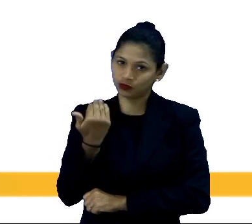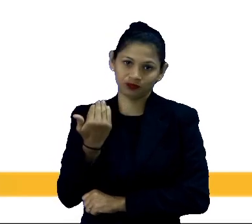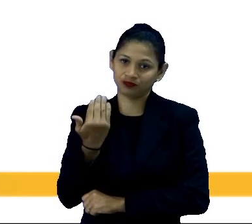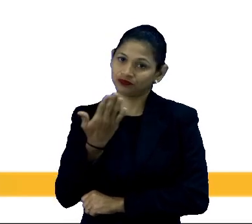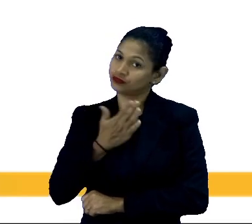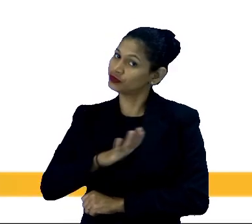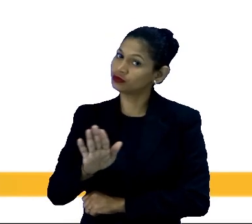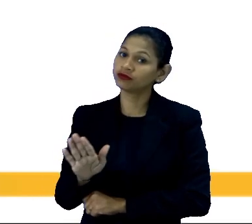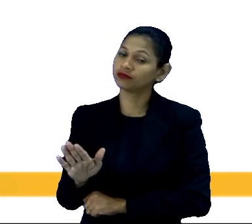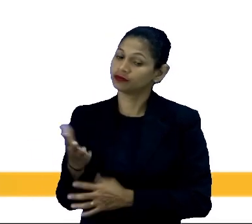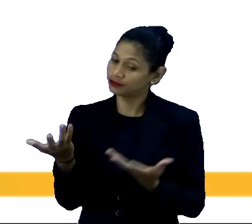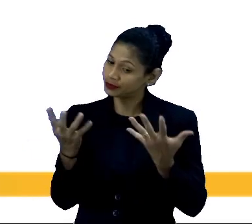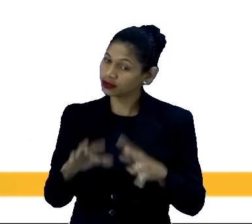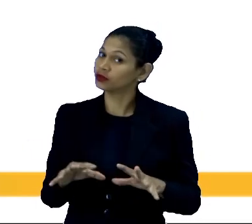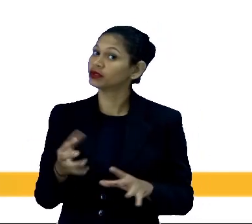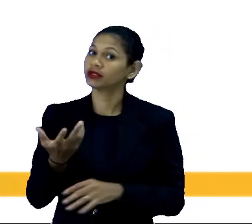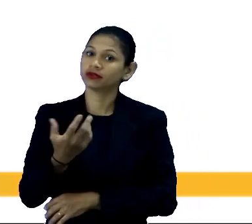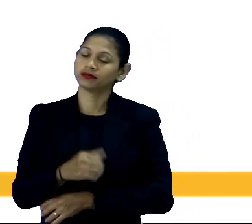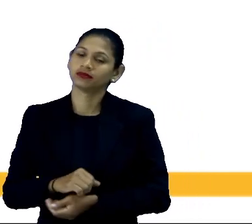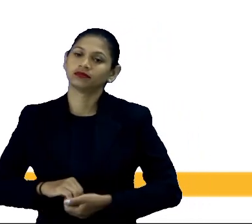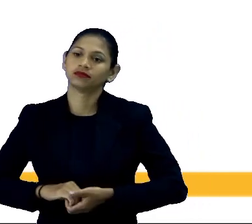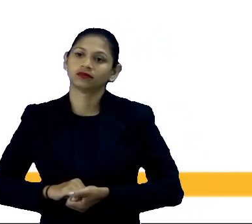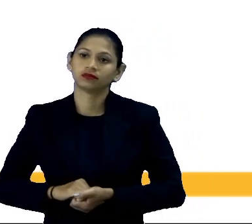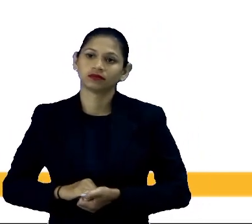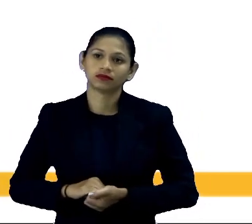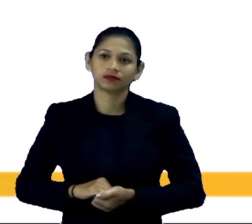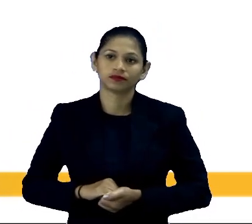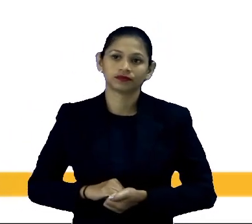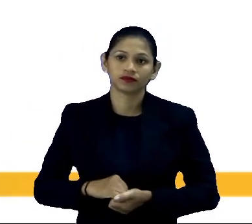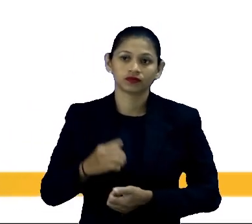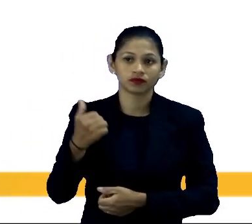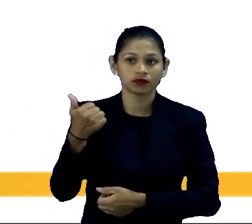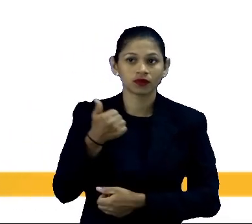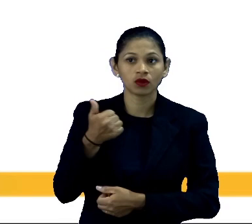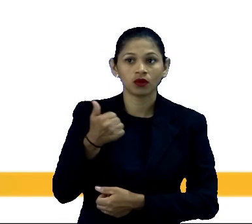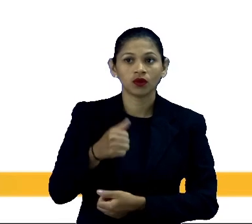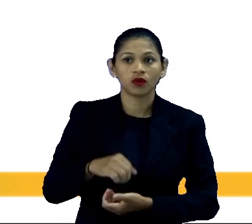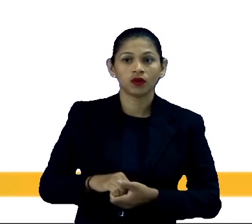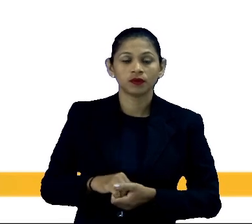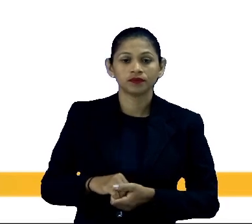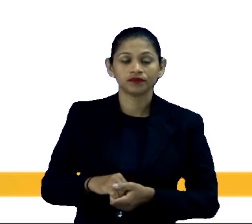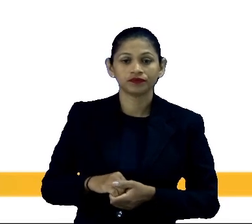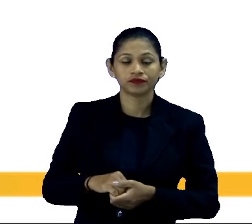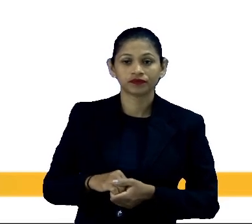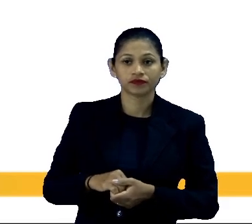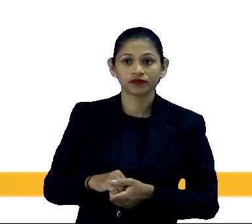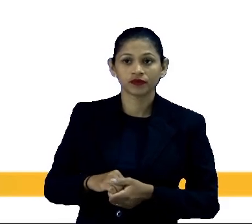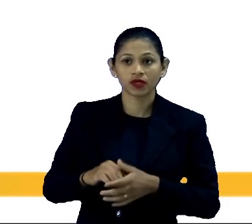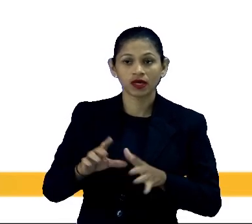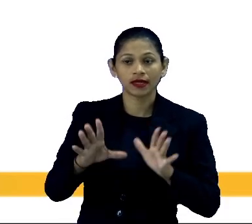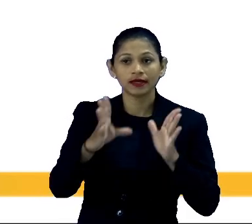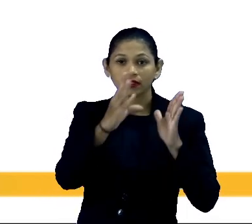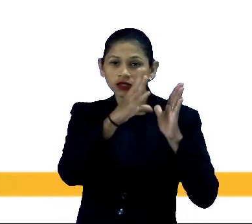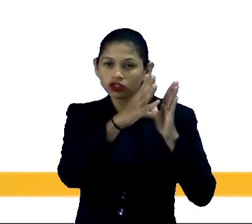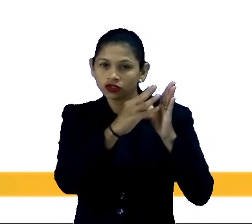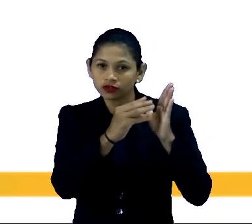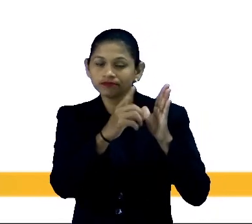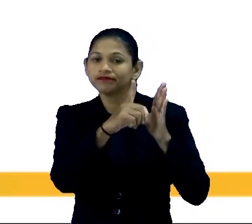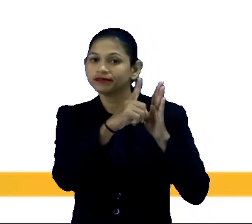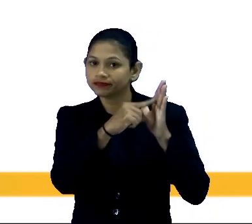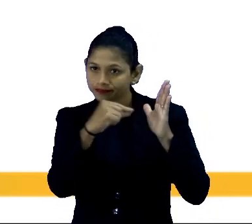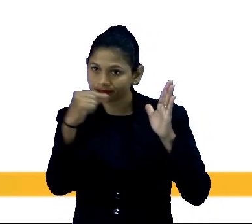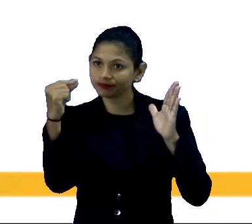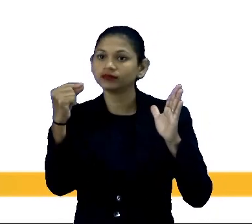ok? Vamos para a próxima questão. Questão 11. Retire do texto uma frase que pertence à fala do narrador, que